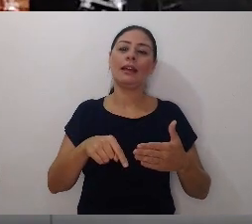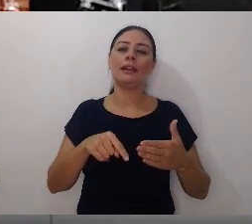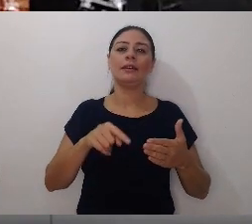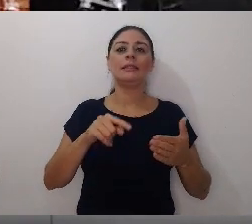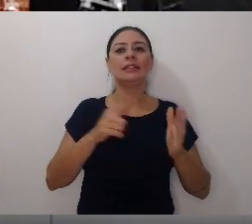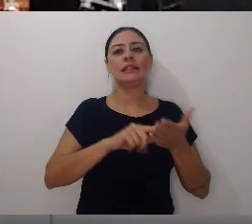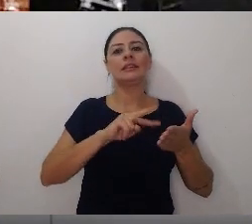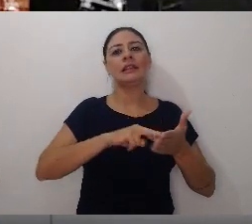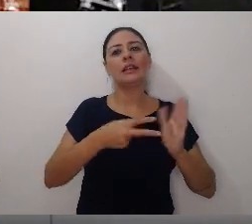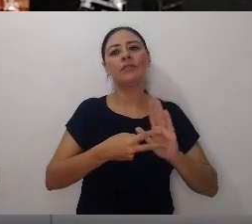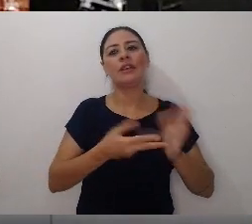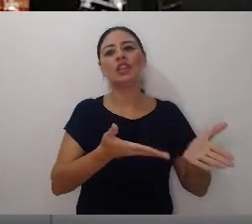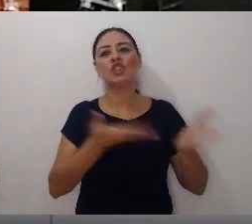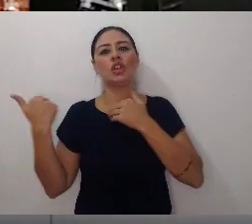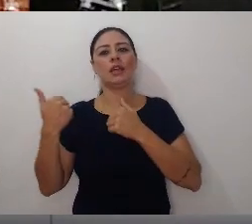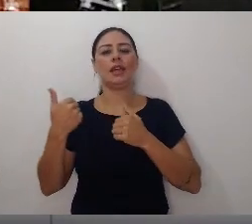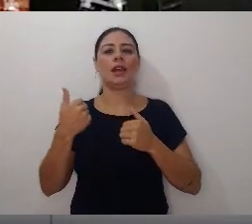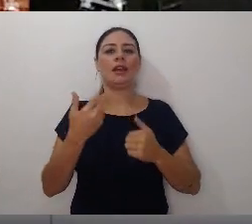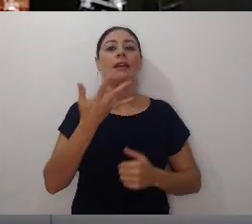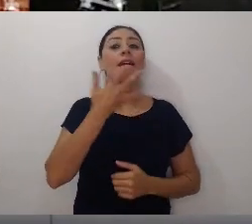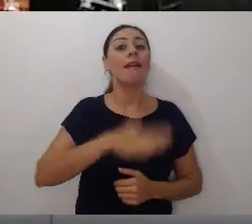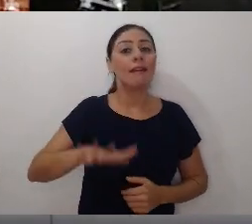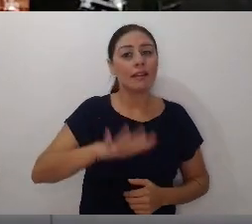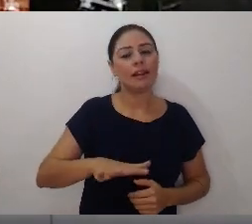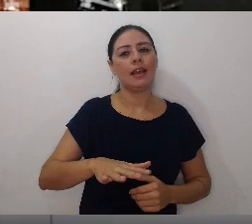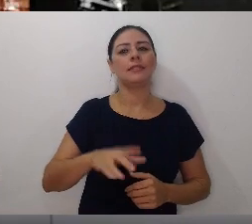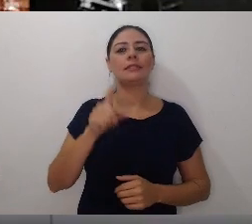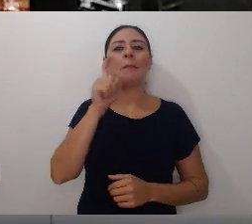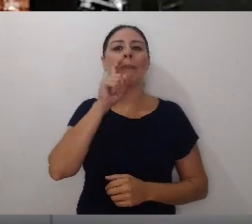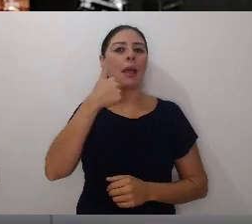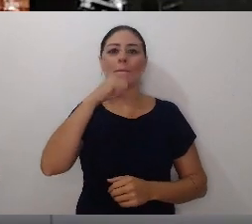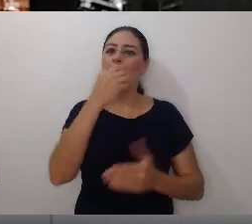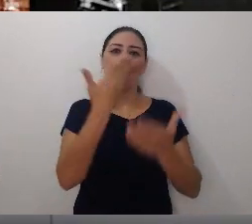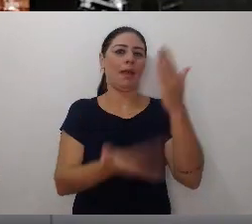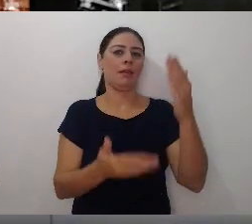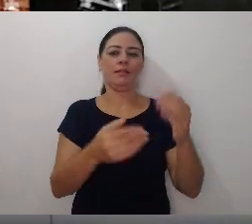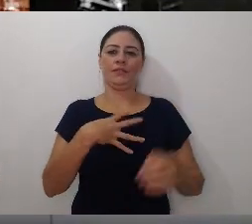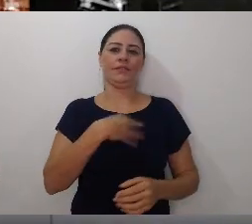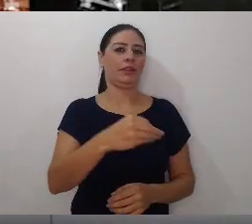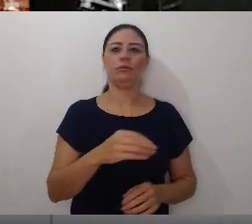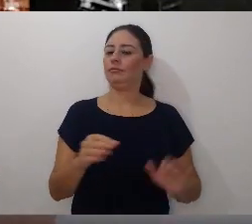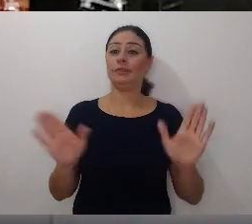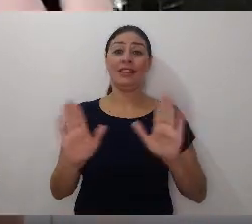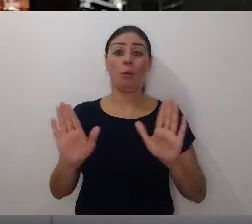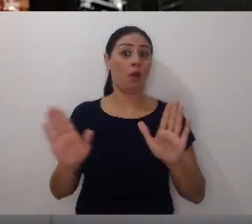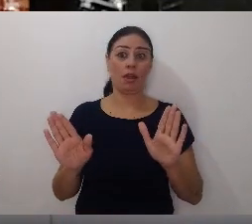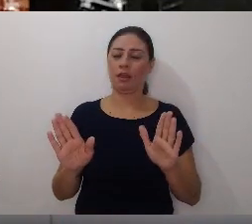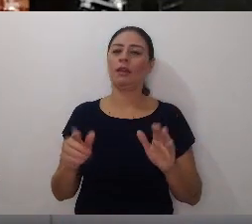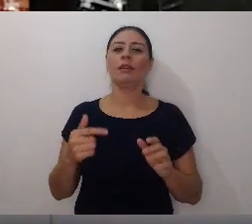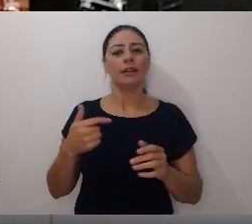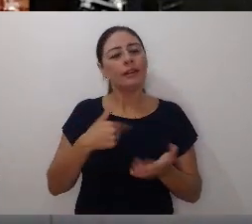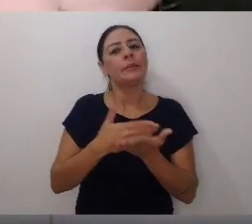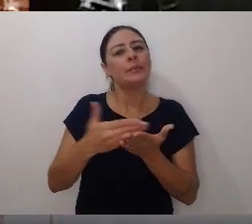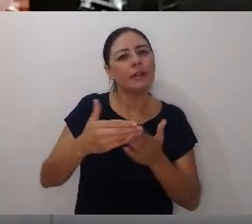é 100, mas eu queria falar assim, a denúncia não é uma coisa que vai ser tirada da criança, os pais e tirado dos pais